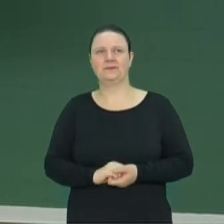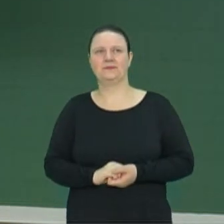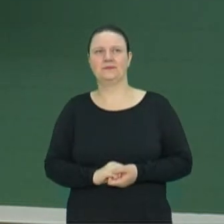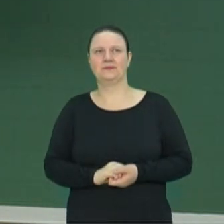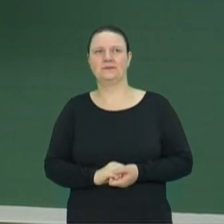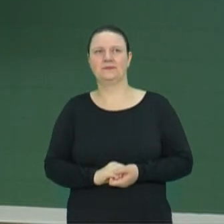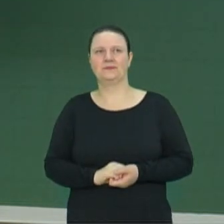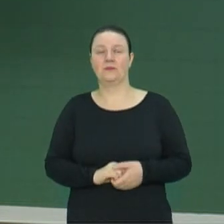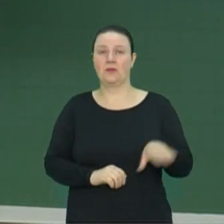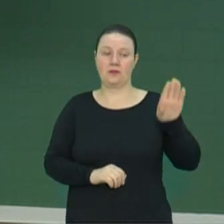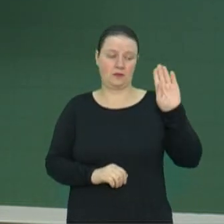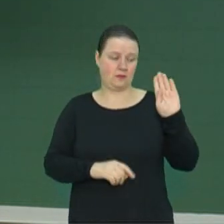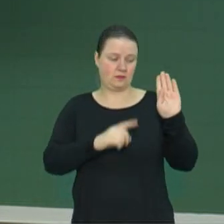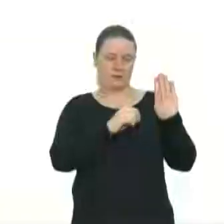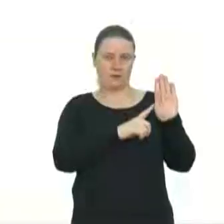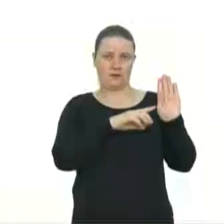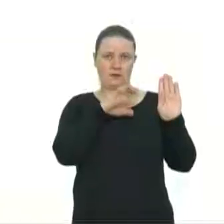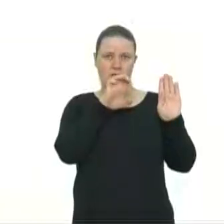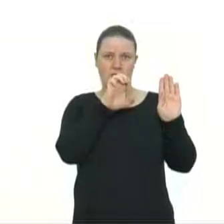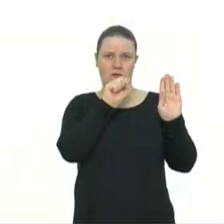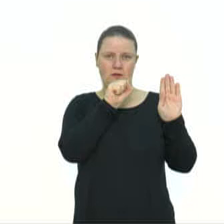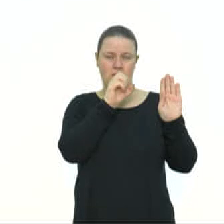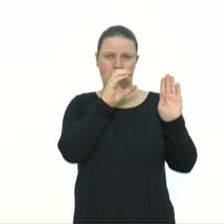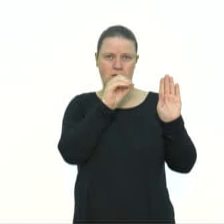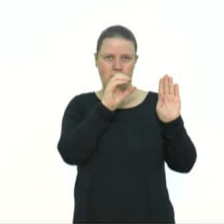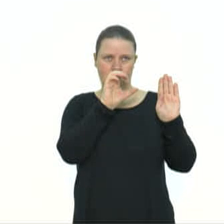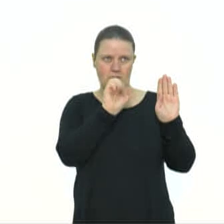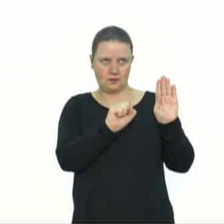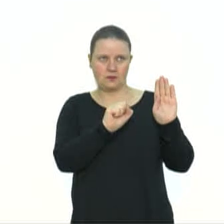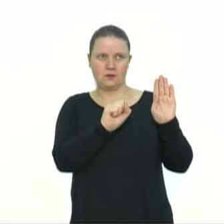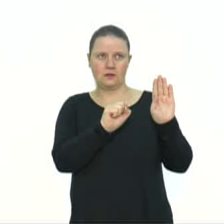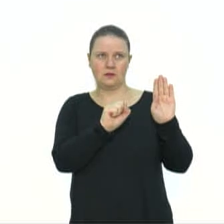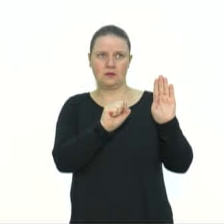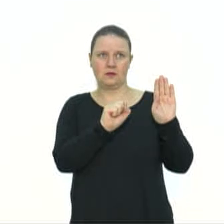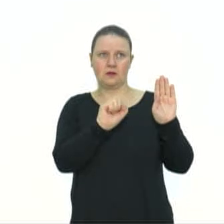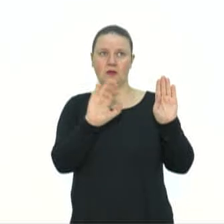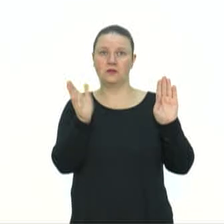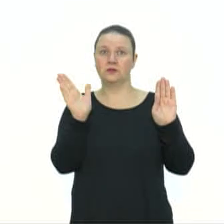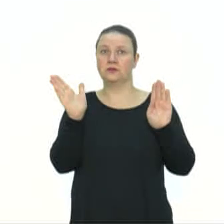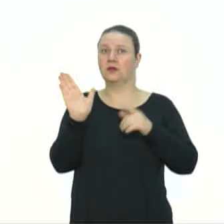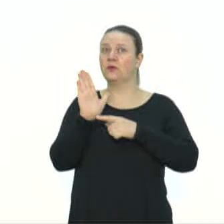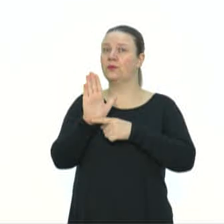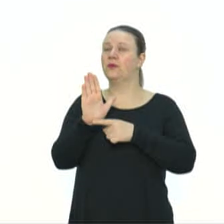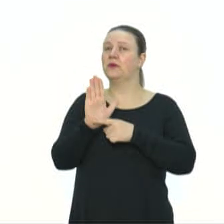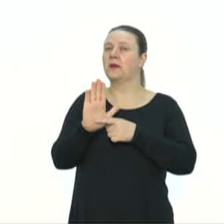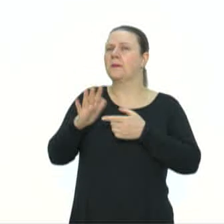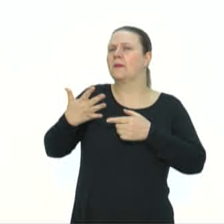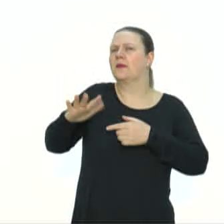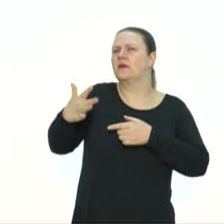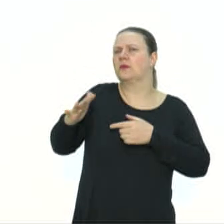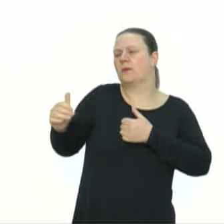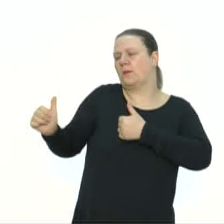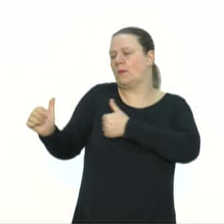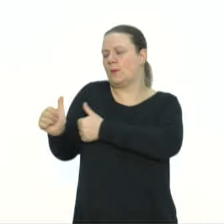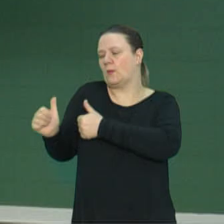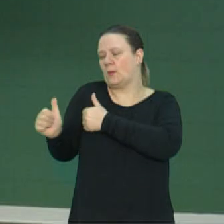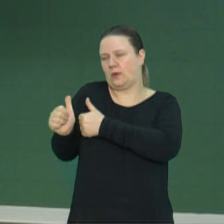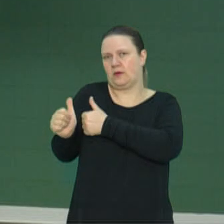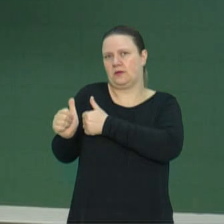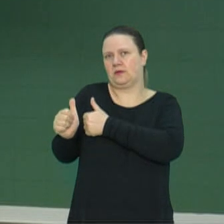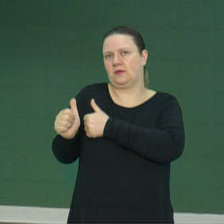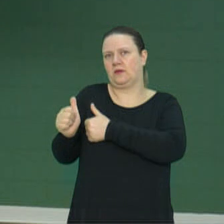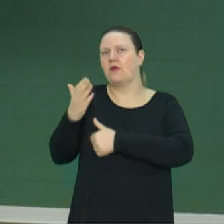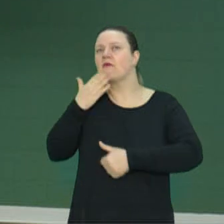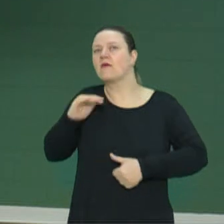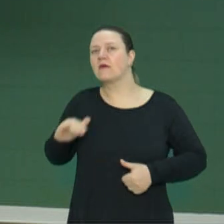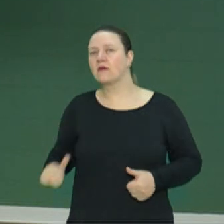B. Esses chicos conhecem a meu irmão? Já está aqui a dica. Mais ou menos perto. Então, esses chicos, os meninos,